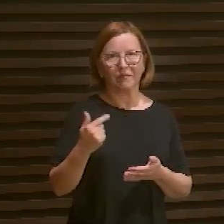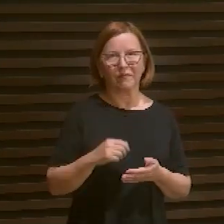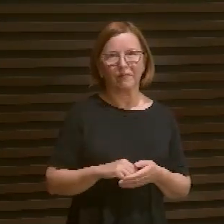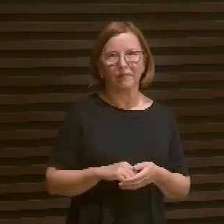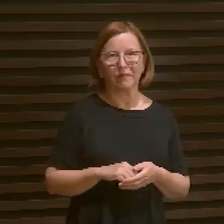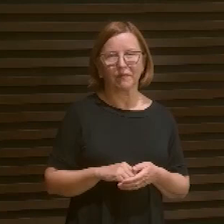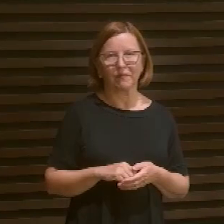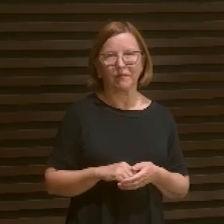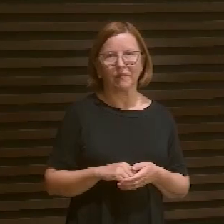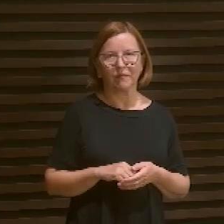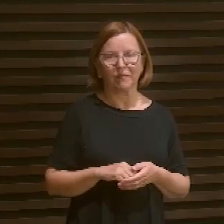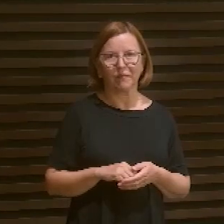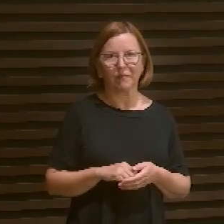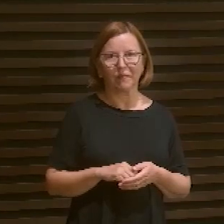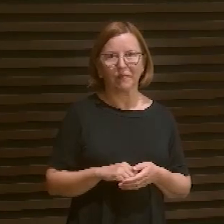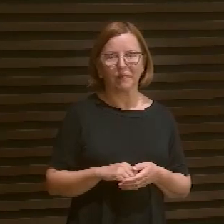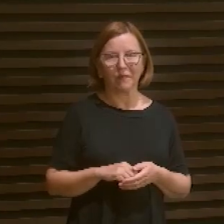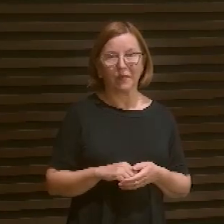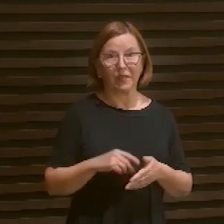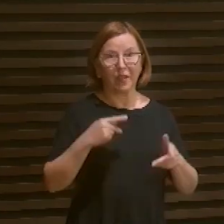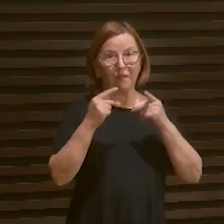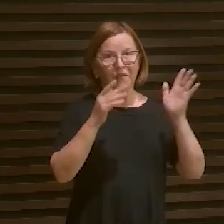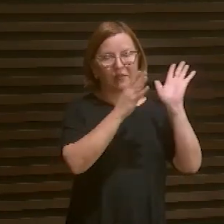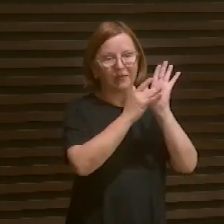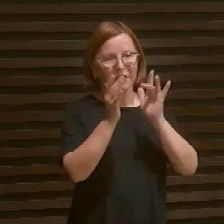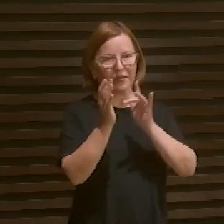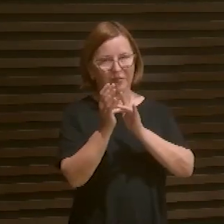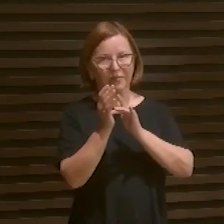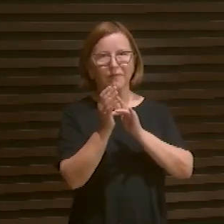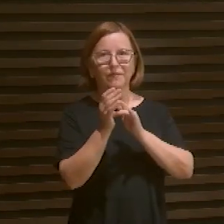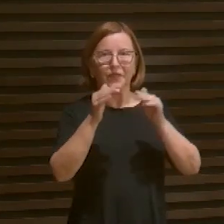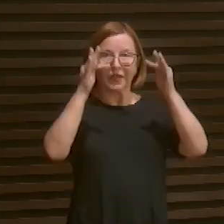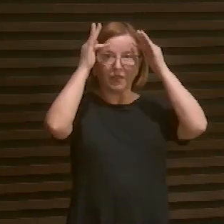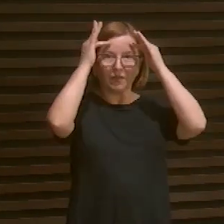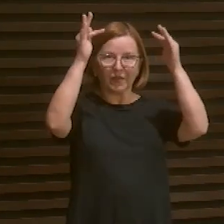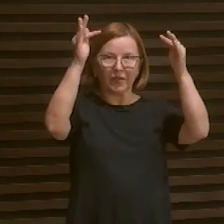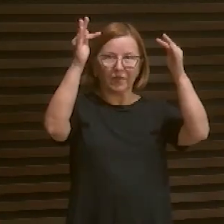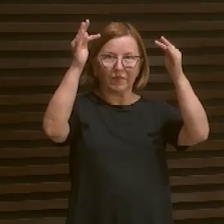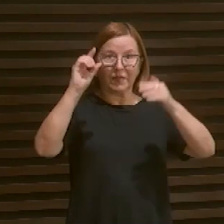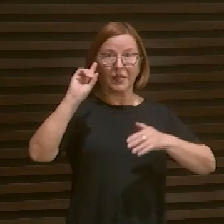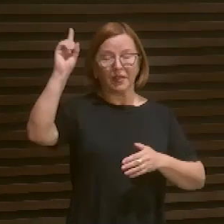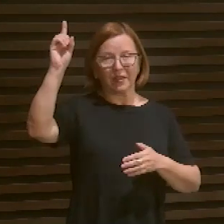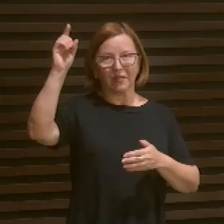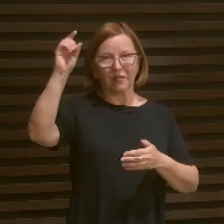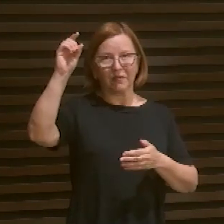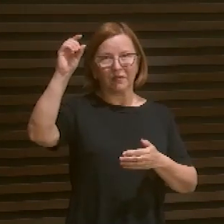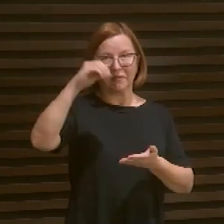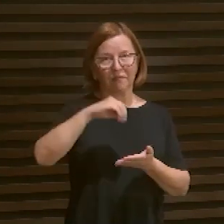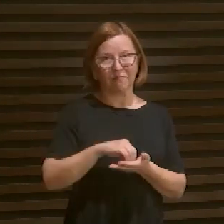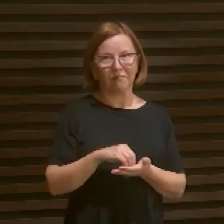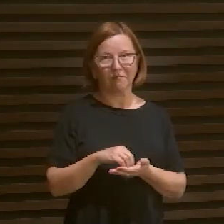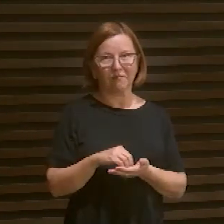O qual, ele está falando de Jesus, o qual é fiel àquele que o